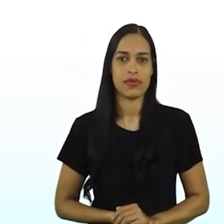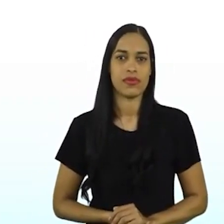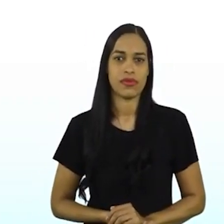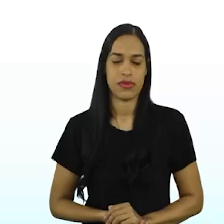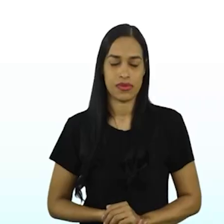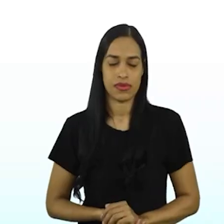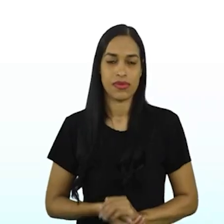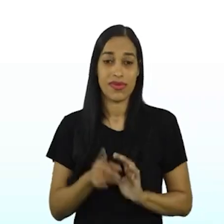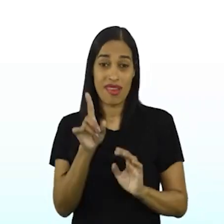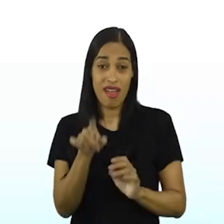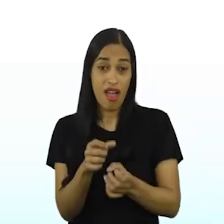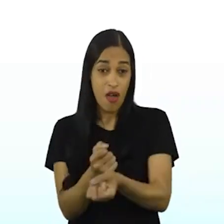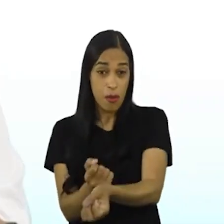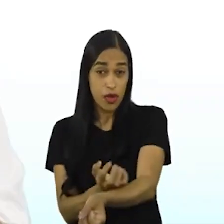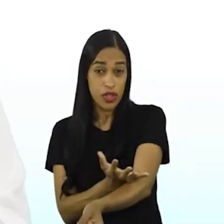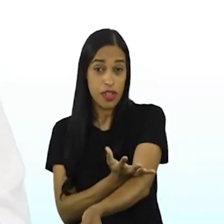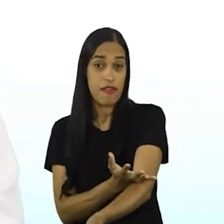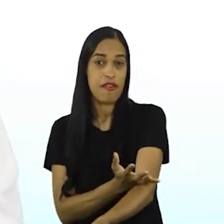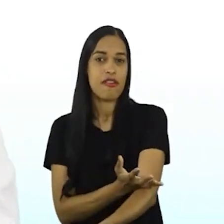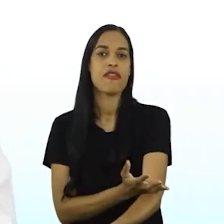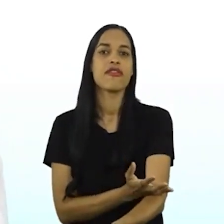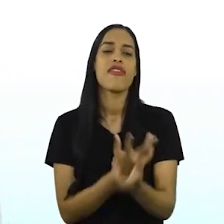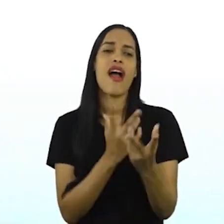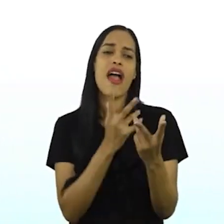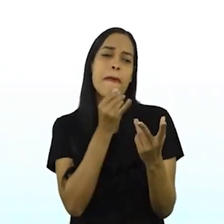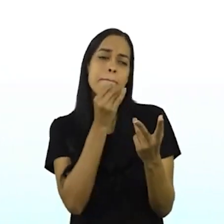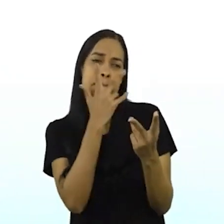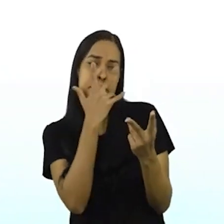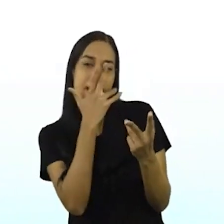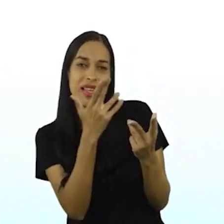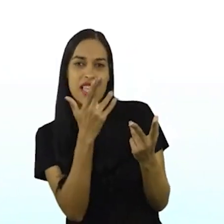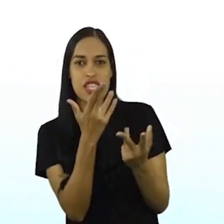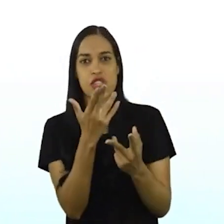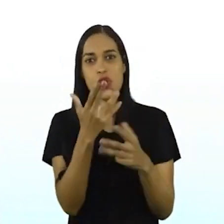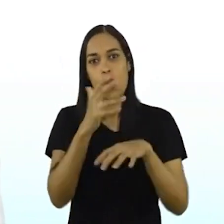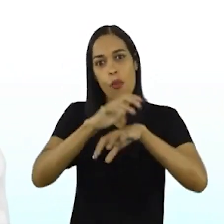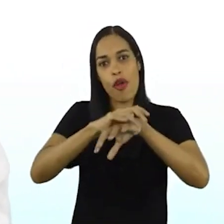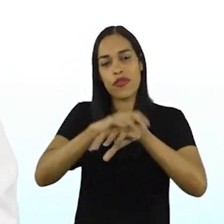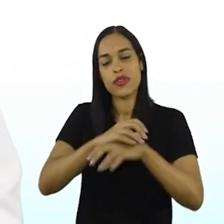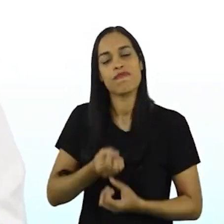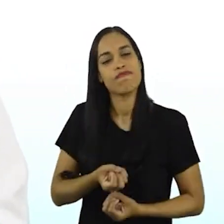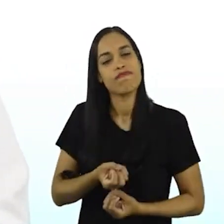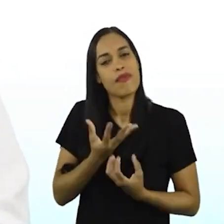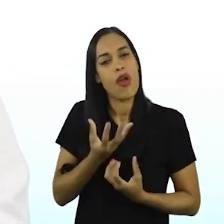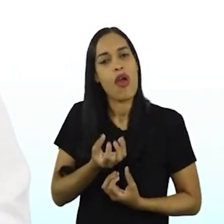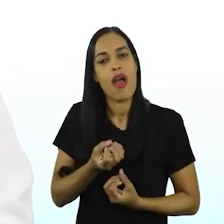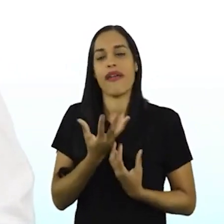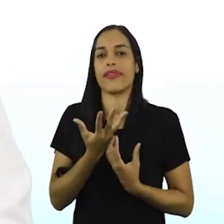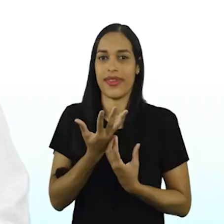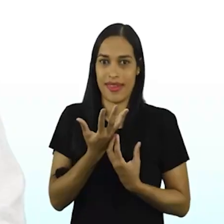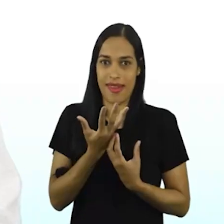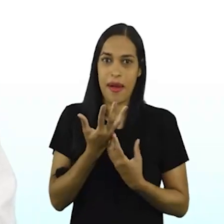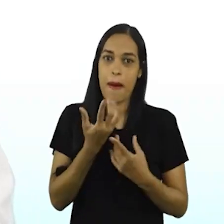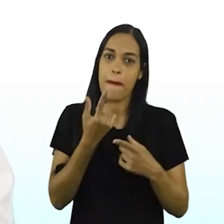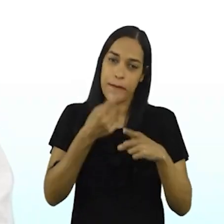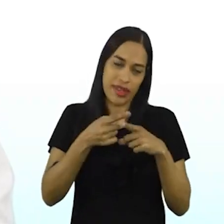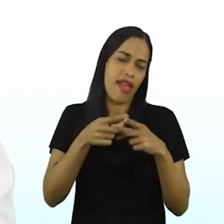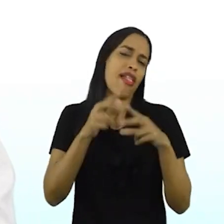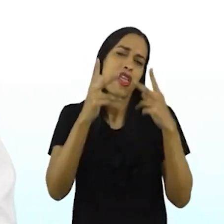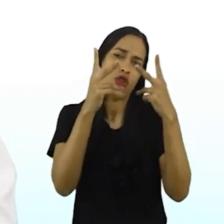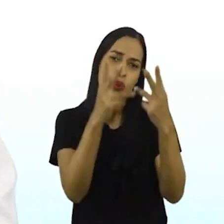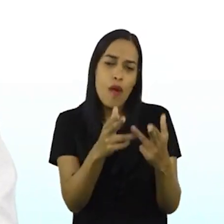A função expressiva ou emotiva, ela é prima da função poética. Porque a função poética, ela é extremamente